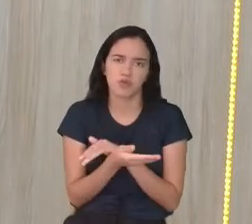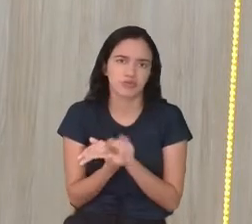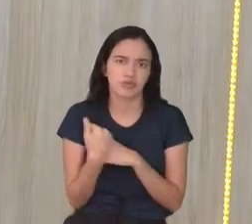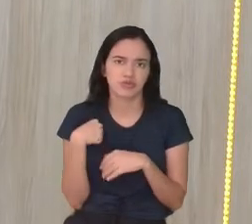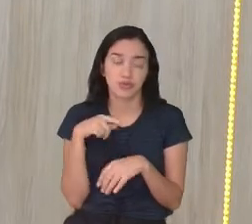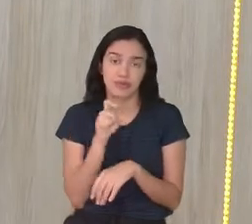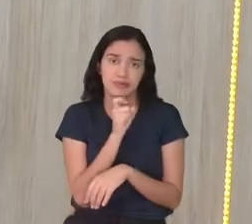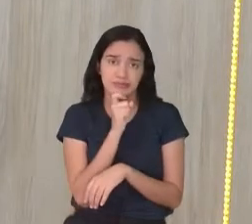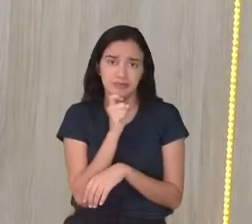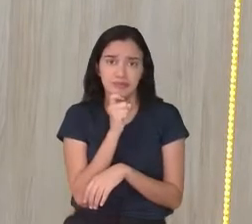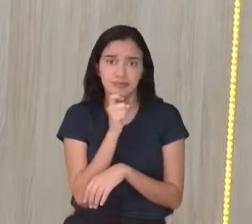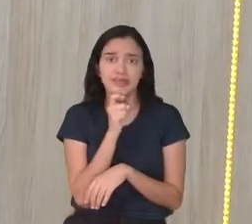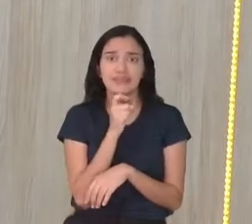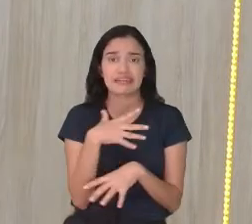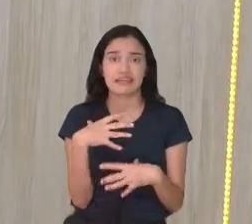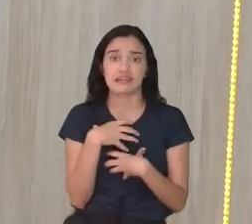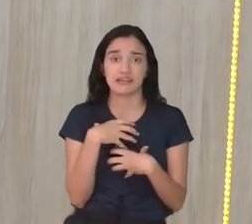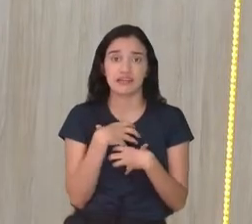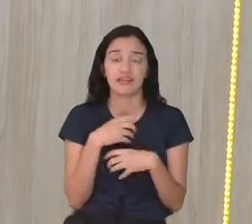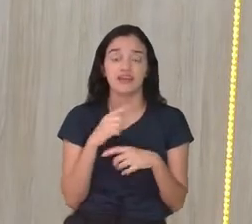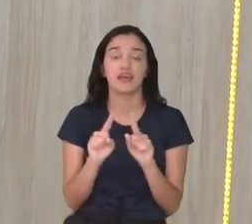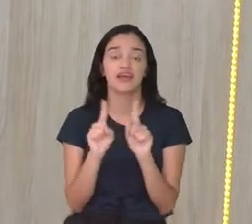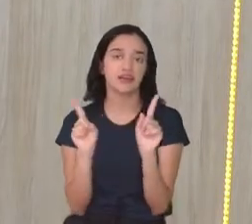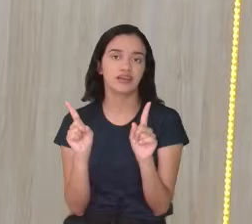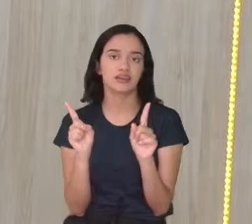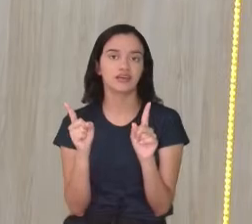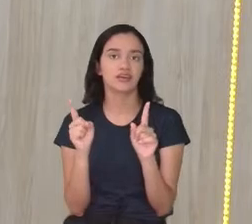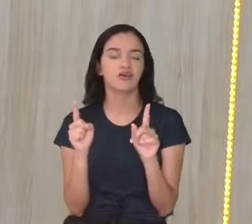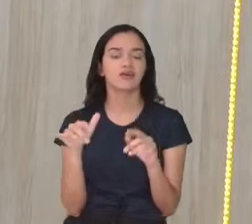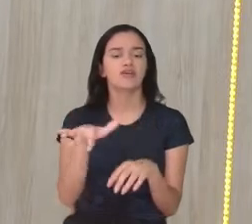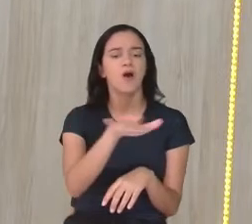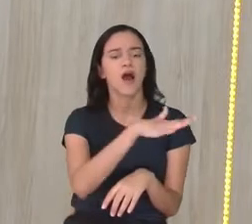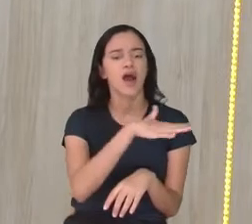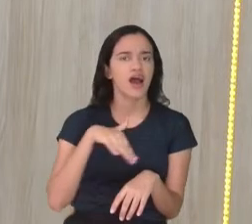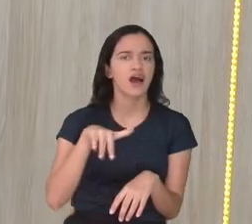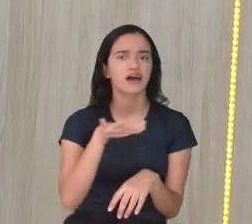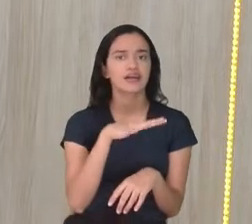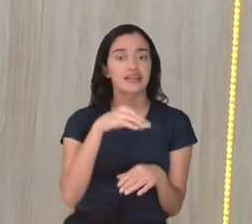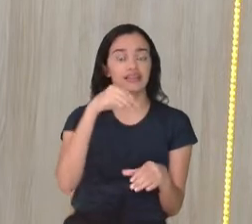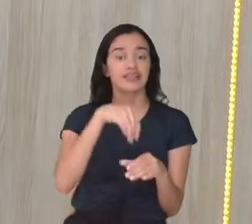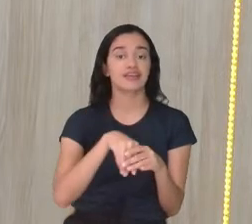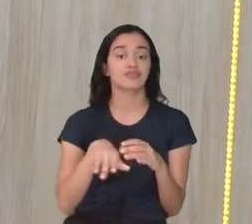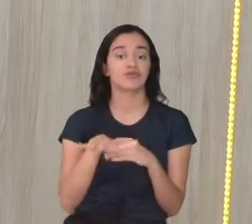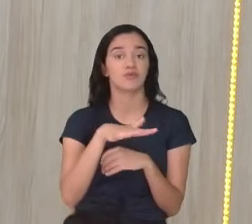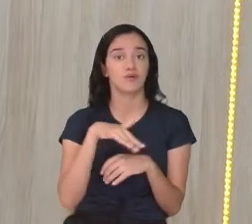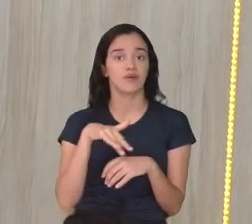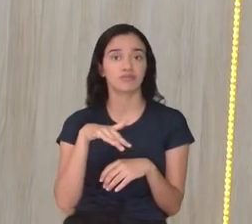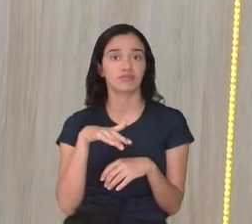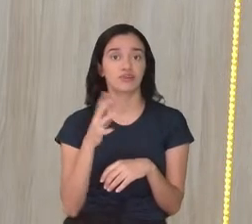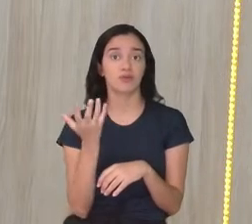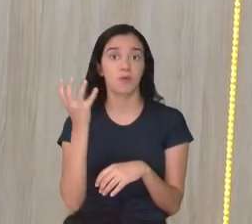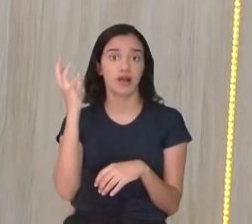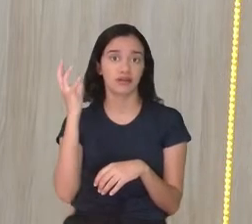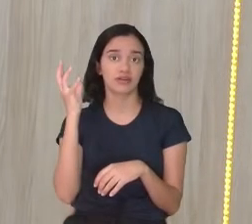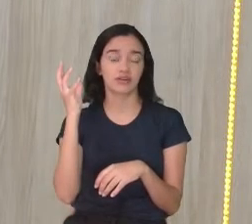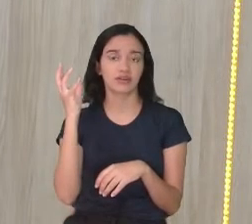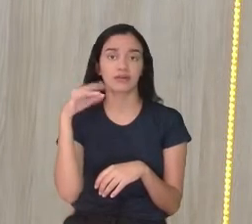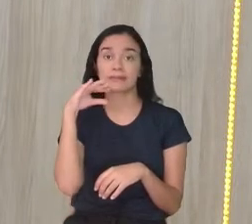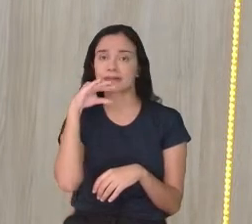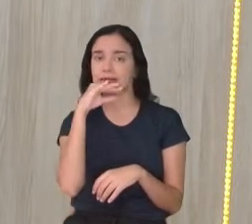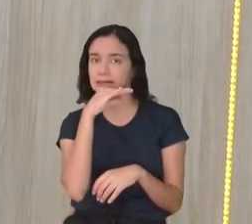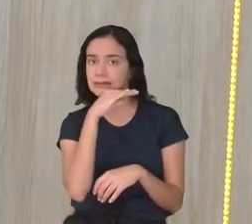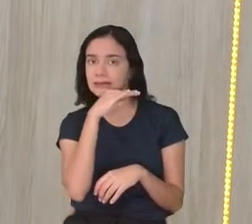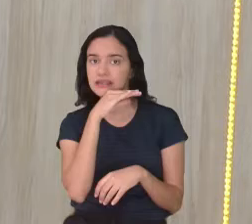Gelou um pouquinho, a gente já sente. Então, ou seja, são áreas que mesmo dentro de um ambiente, de um clima mais